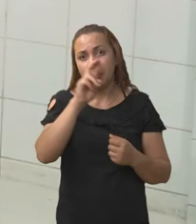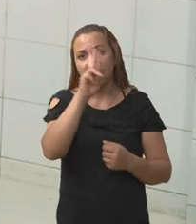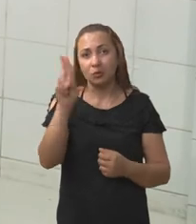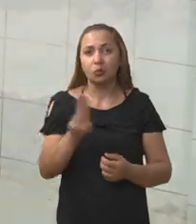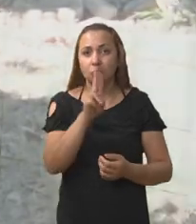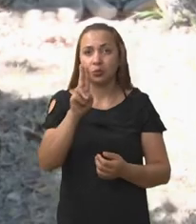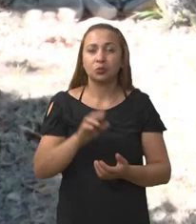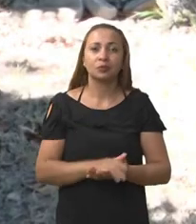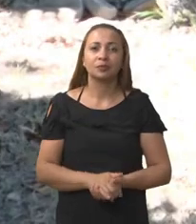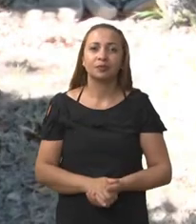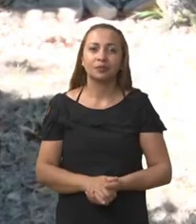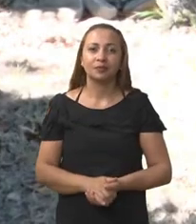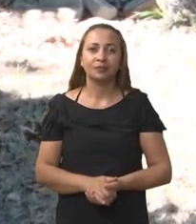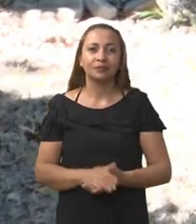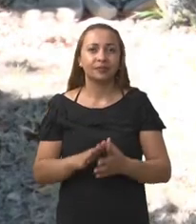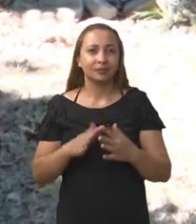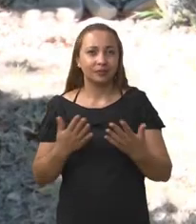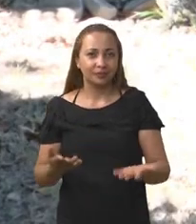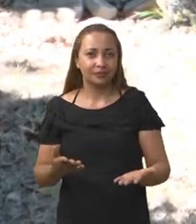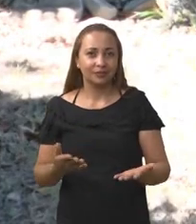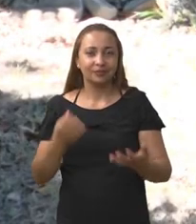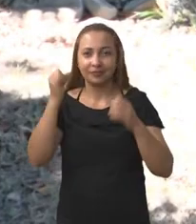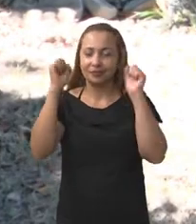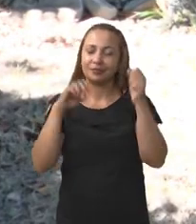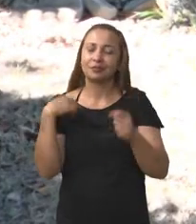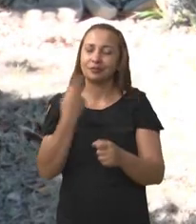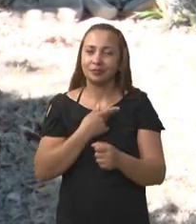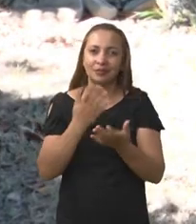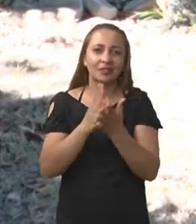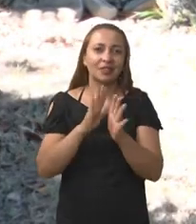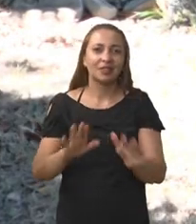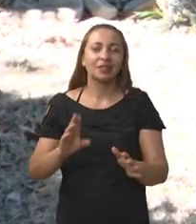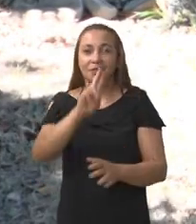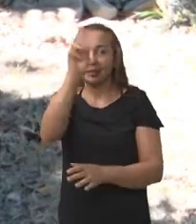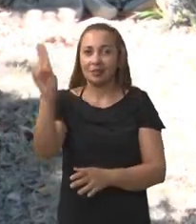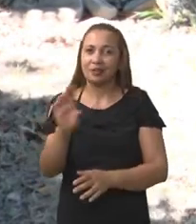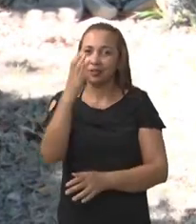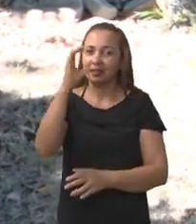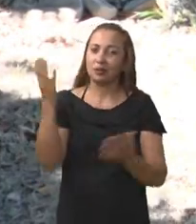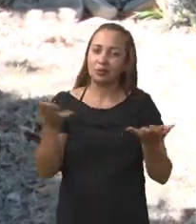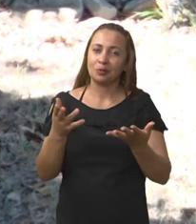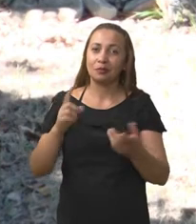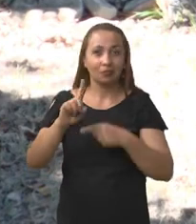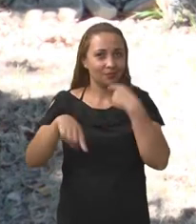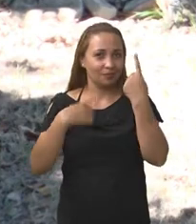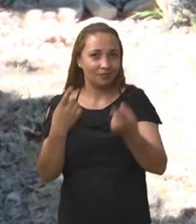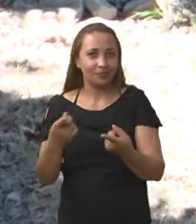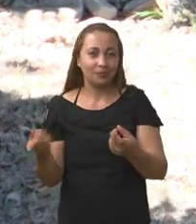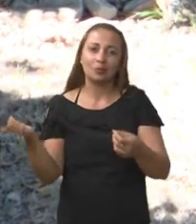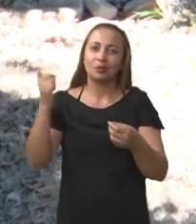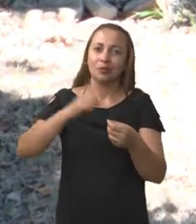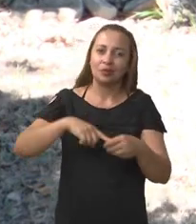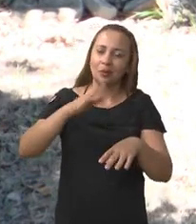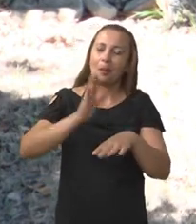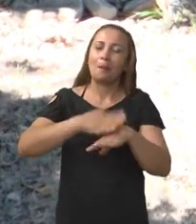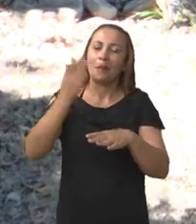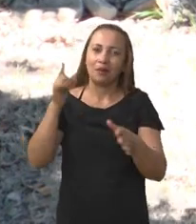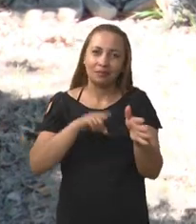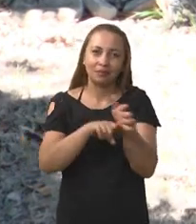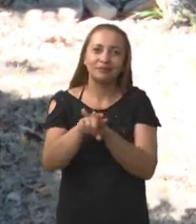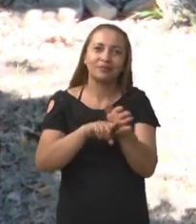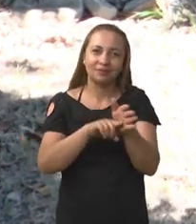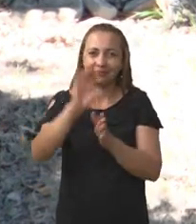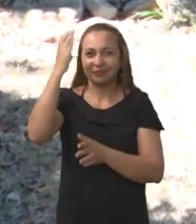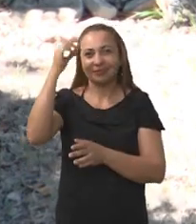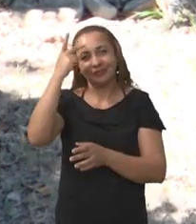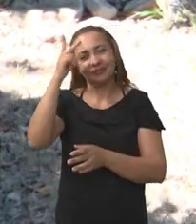para seu uso E foi com esse evento nós encerramos Universe de hoje na próxima edição Voltamos com mais